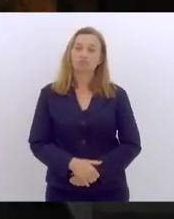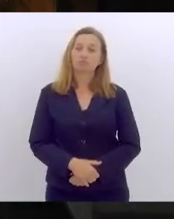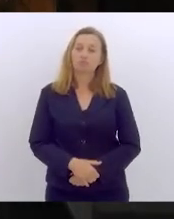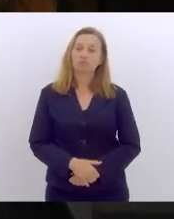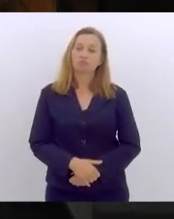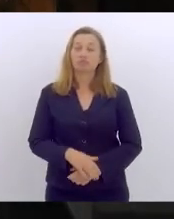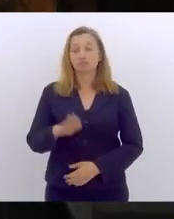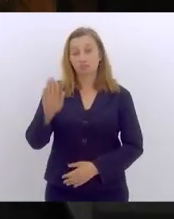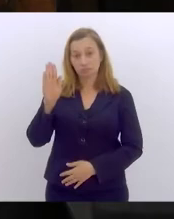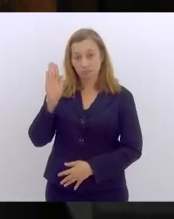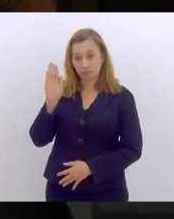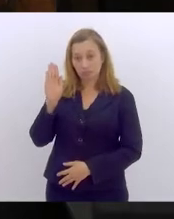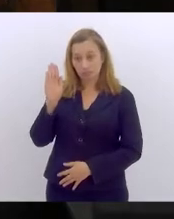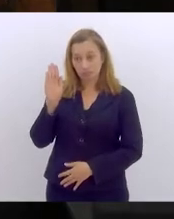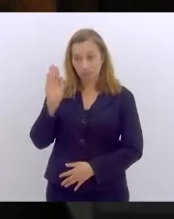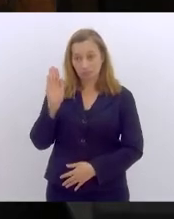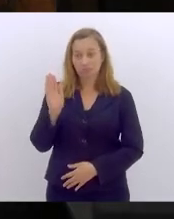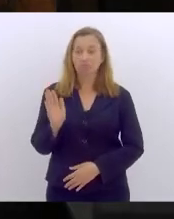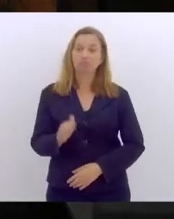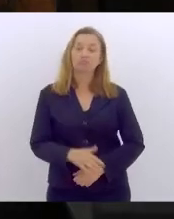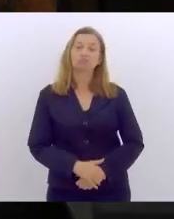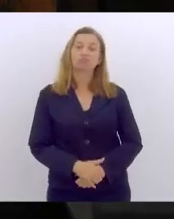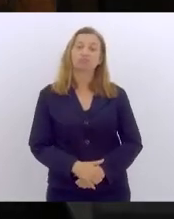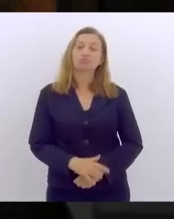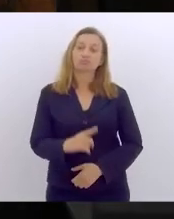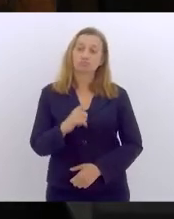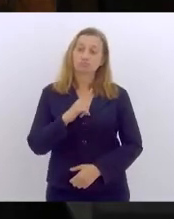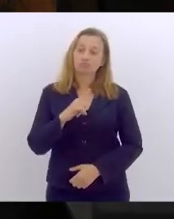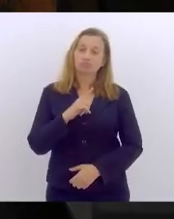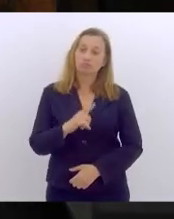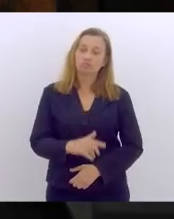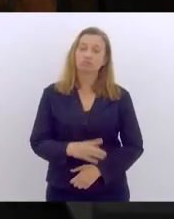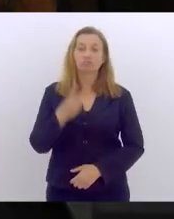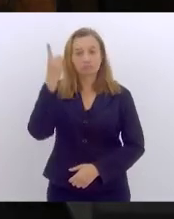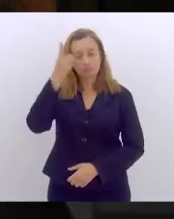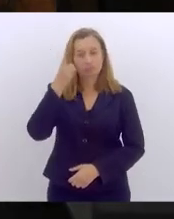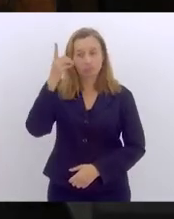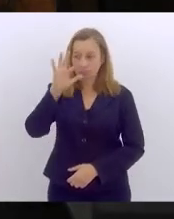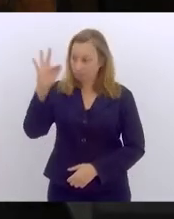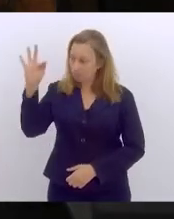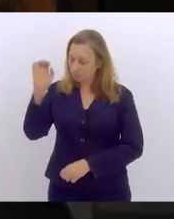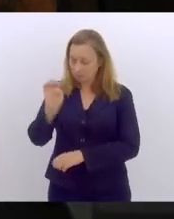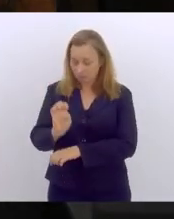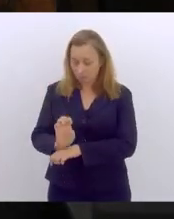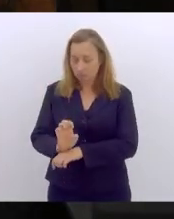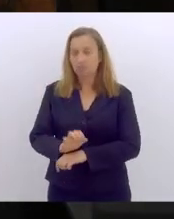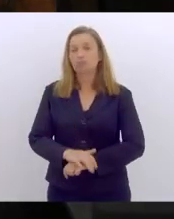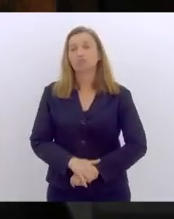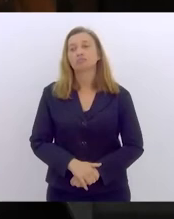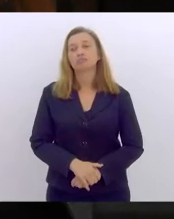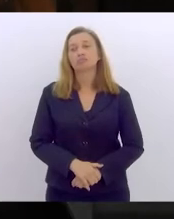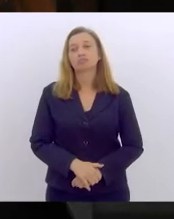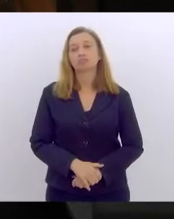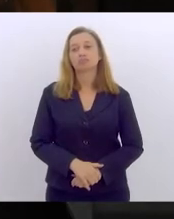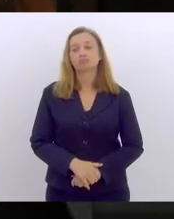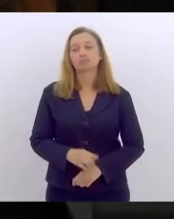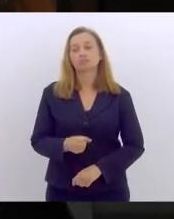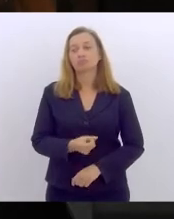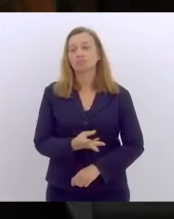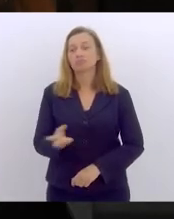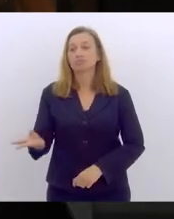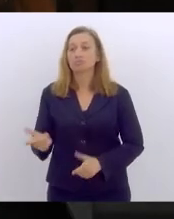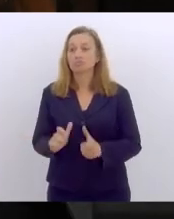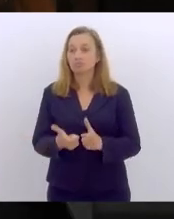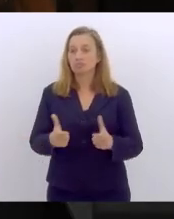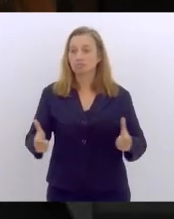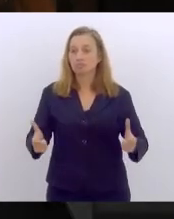nos candidatos proporcionais de deputado federal e estadual pelo quantitativo